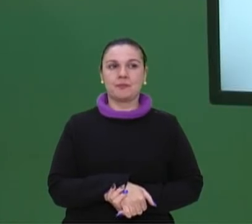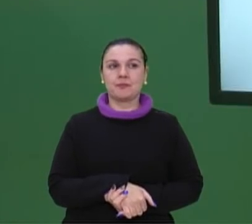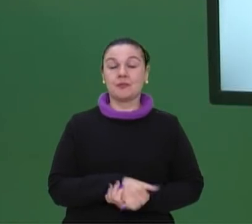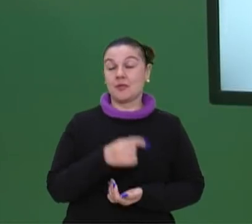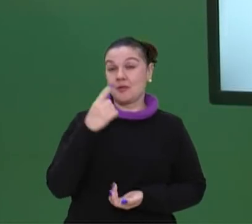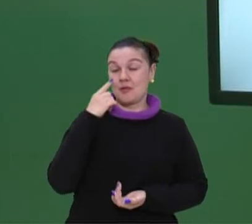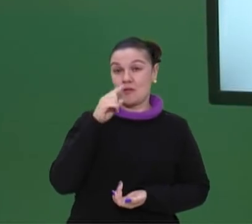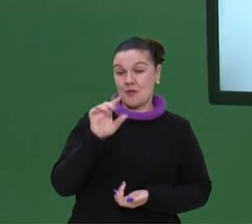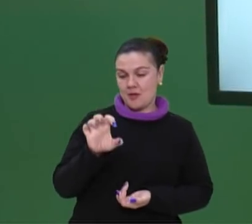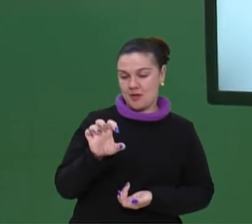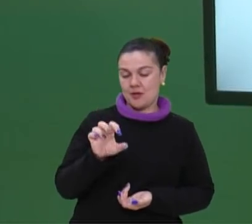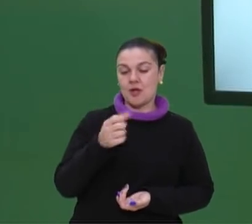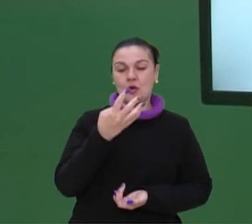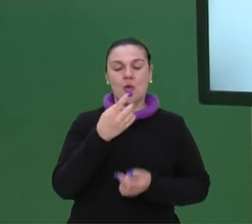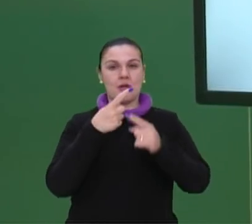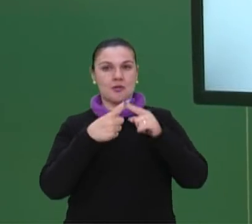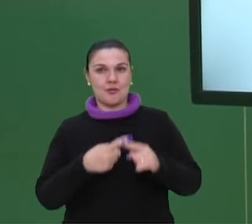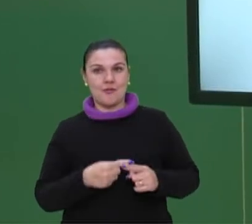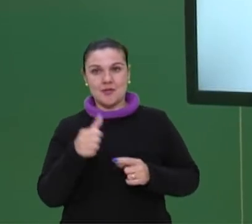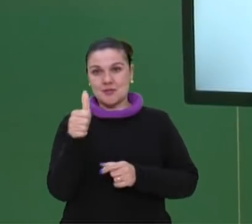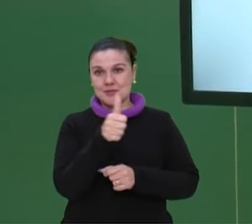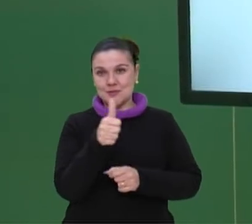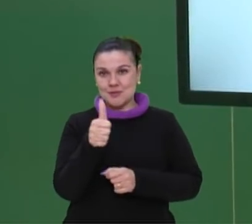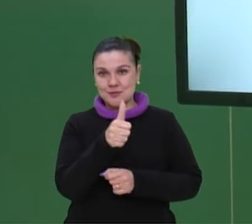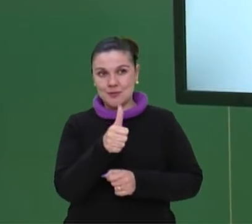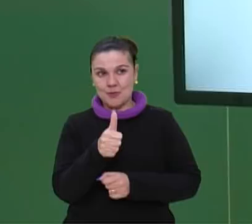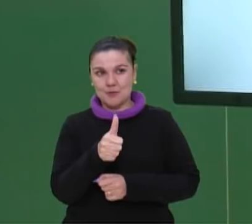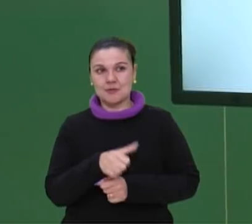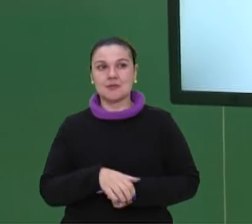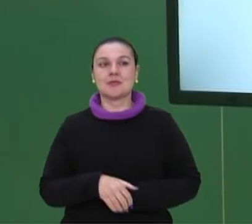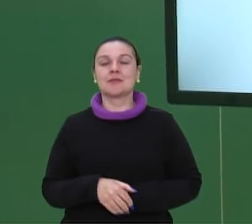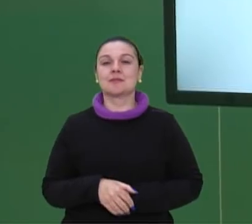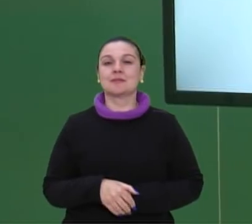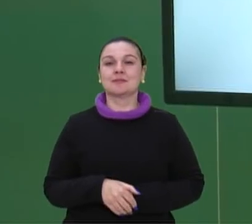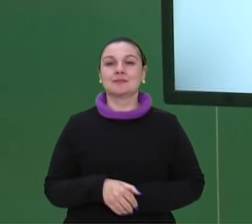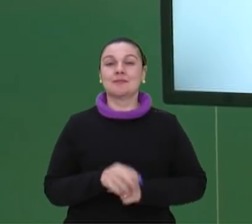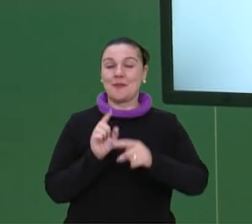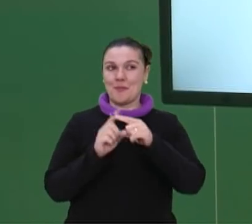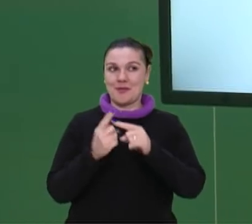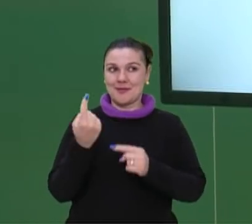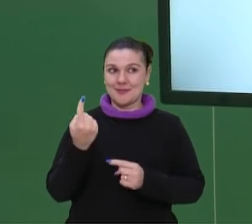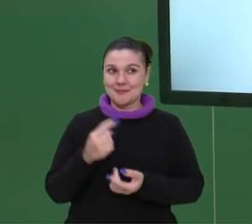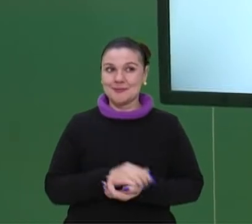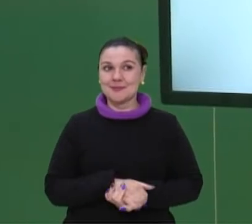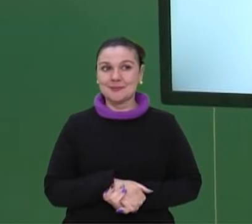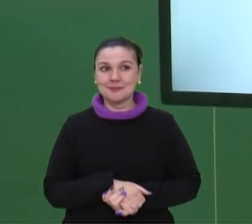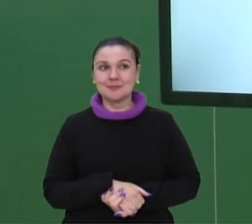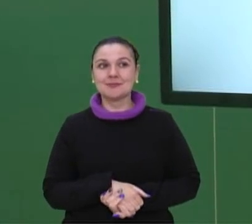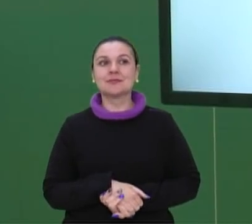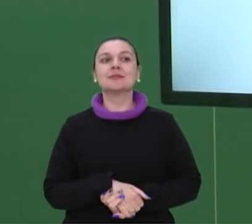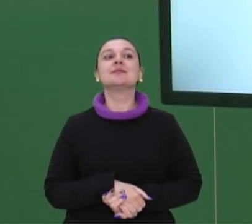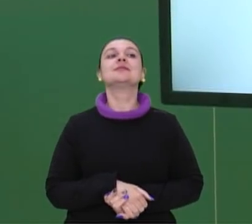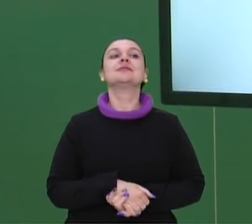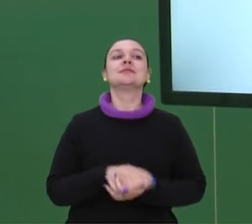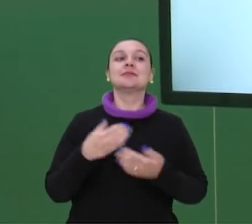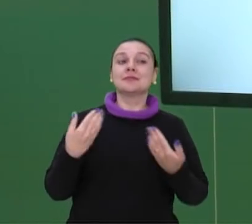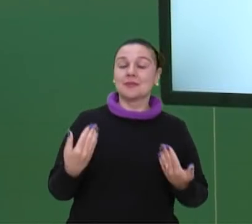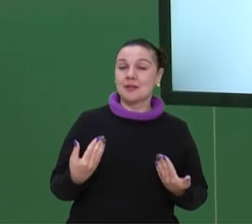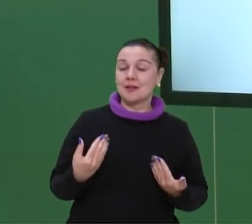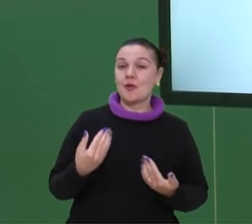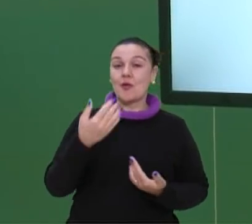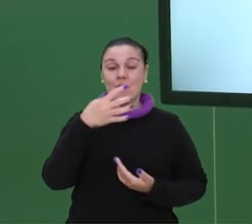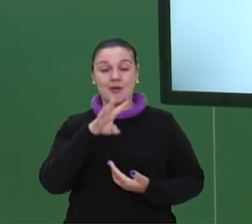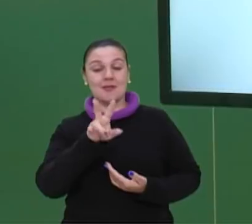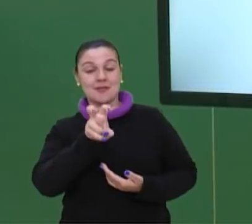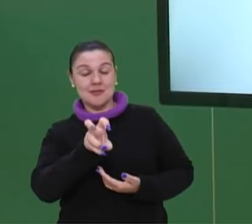E, o ângulo E, 4 vezes 11, 44, mais 1 grauzinho aqui, né? Vai